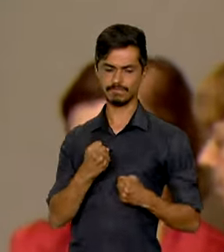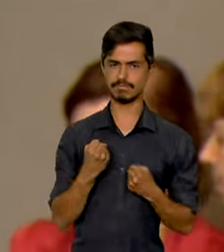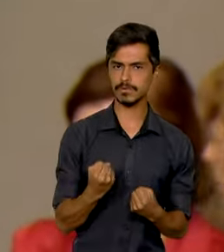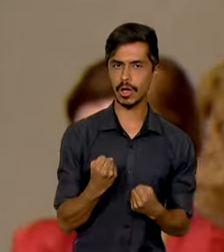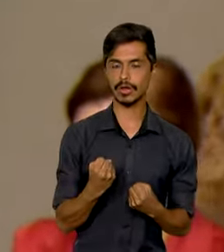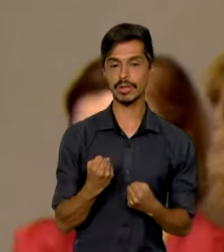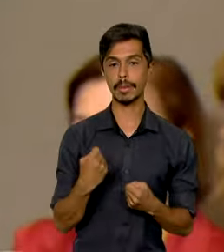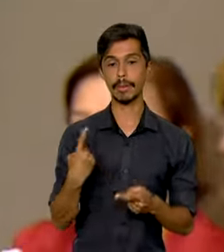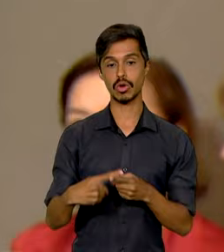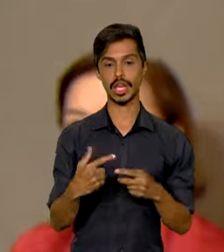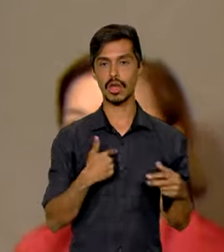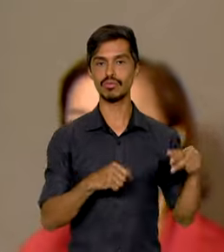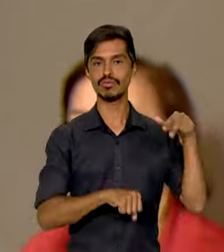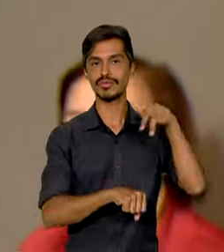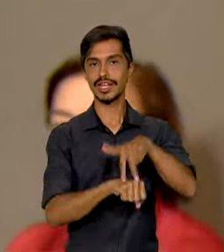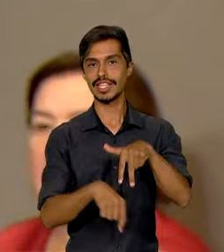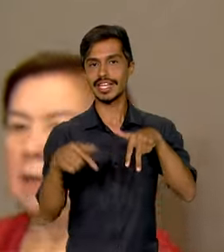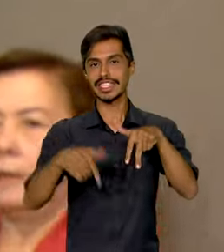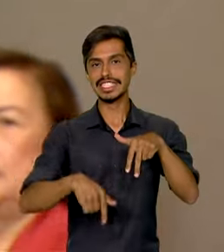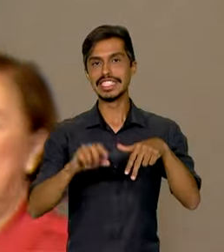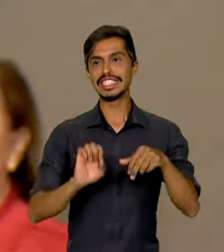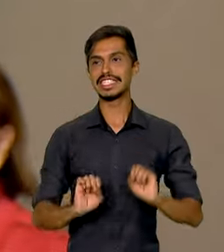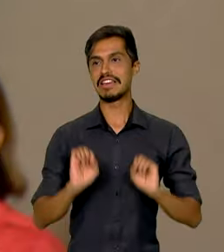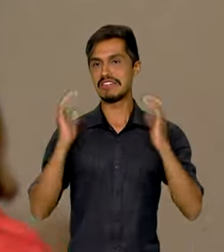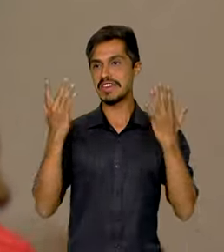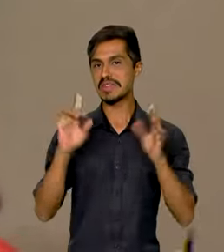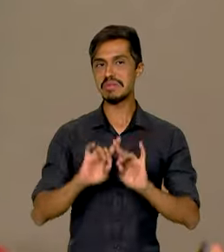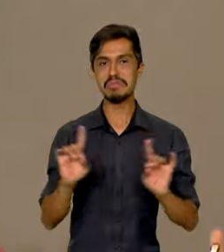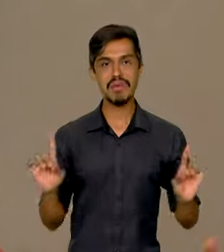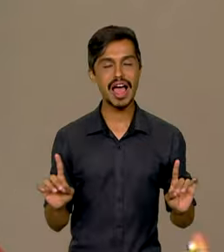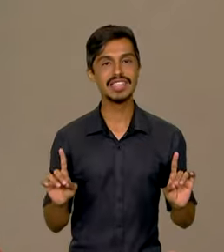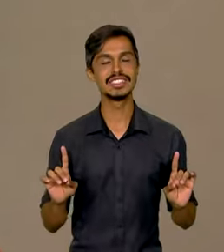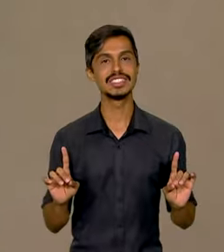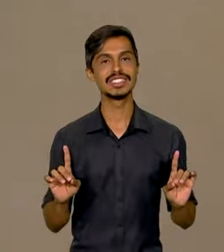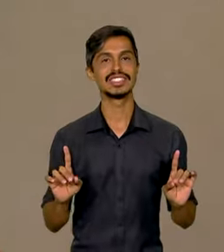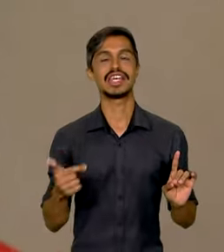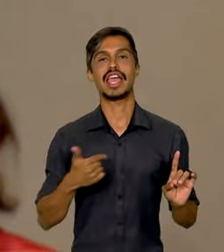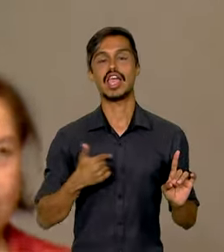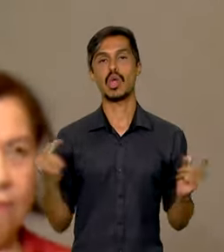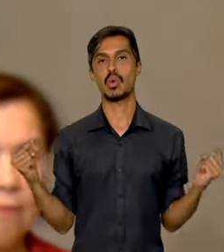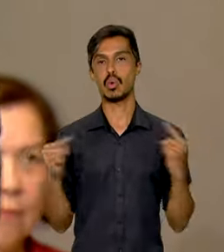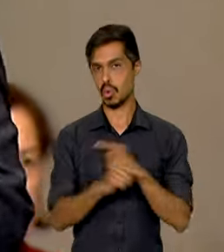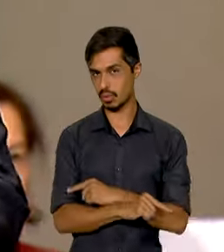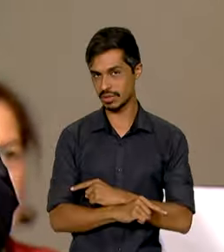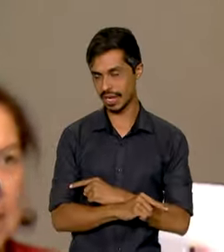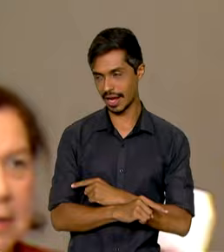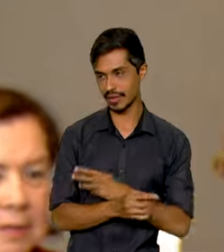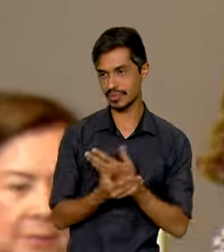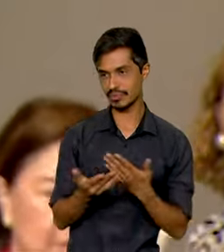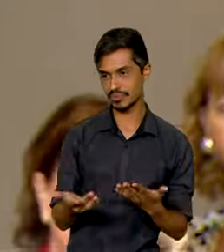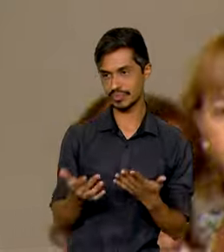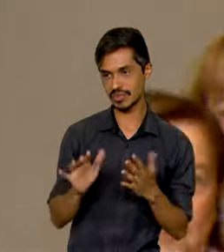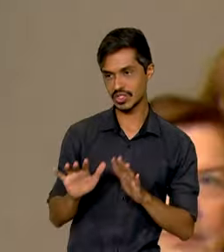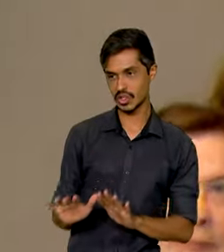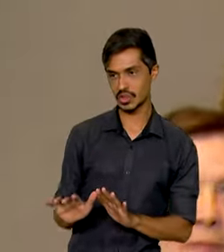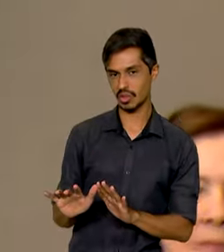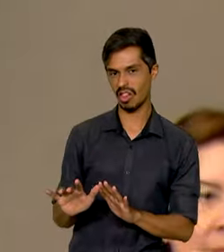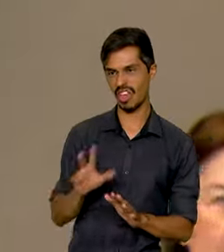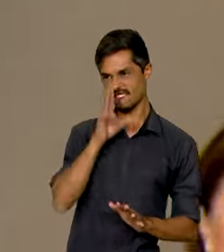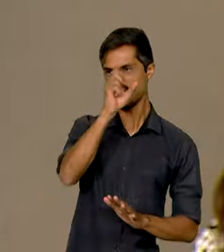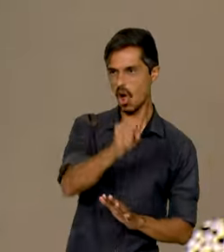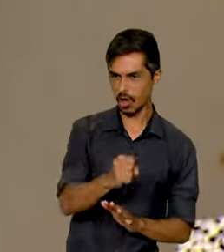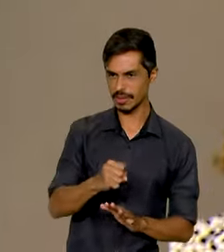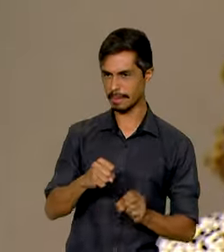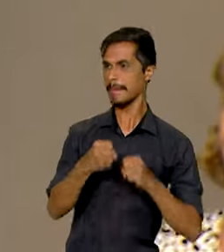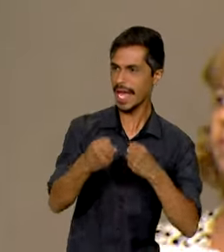minha presença aqui nesse evento. Agora, eu, ao contrário disto, da força,